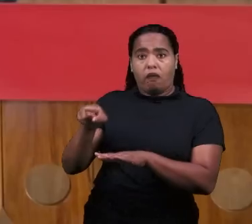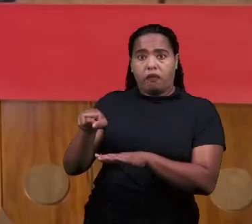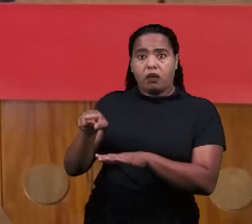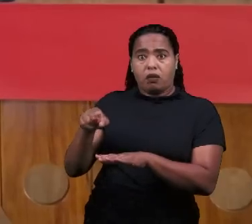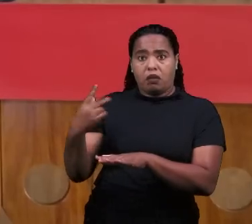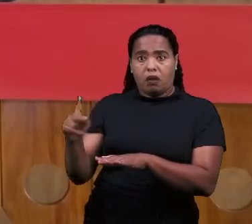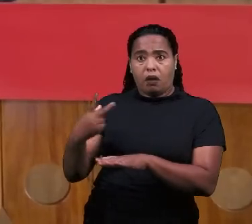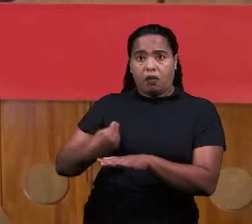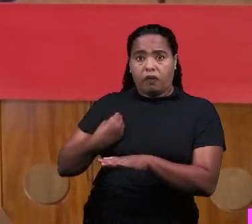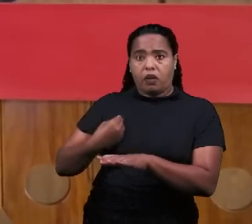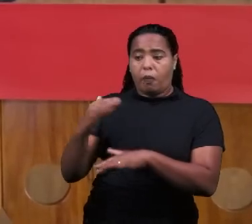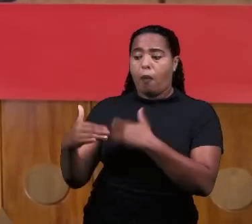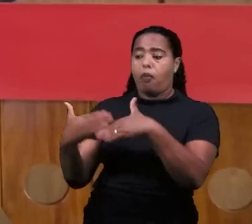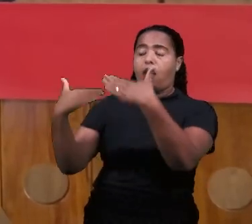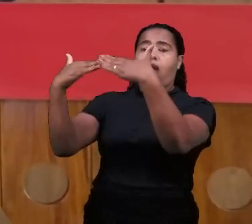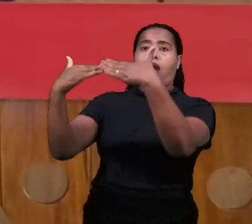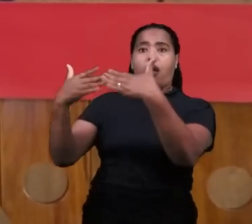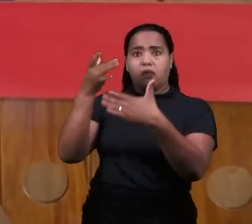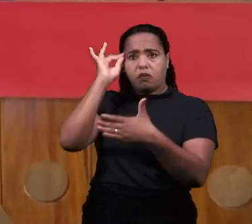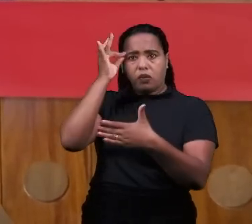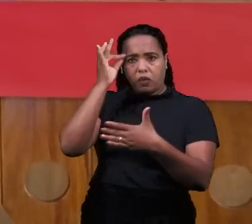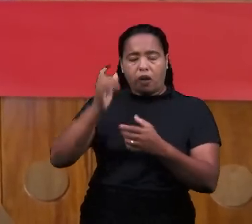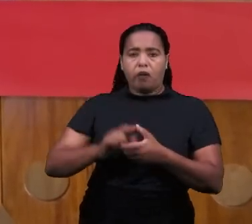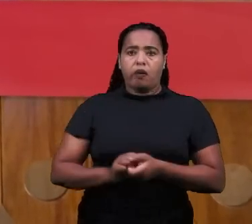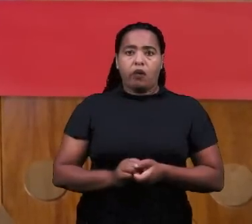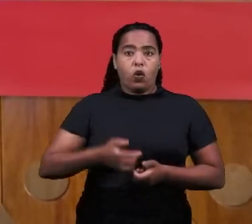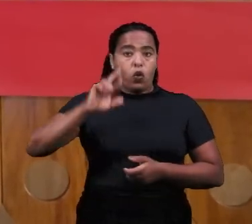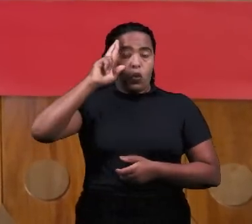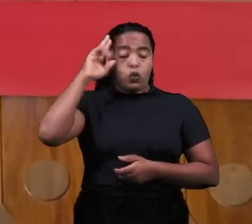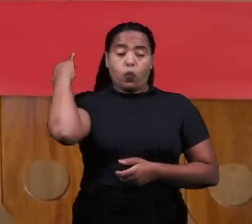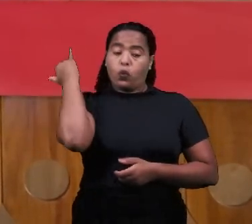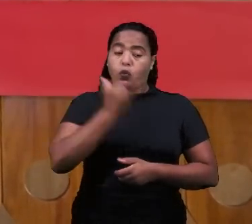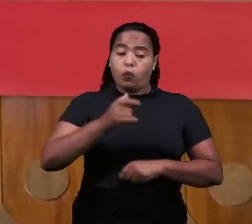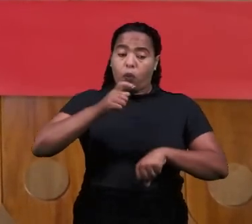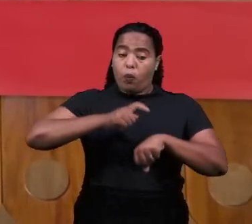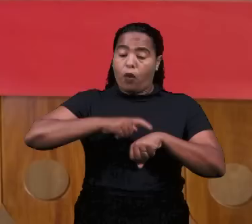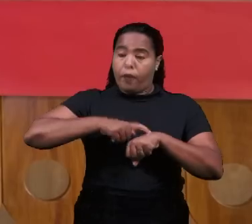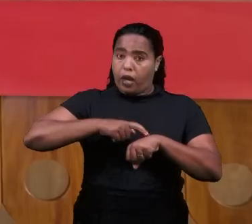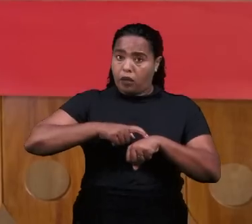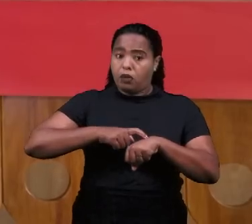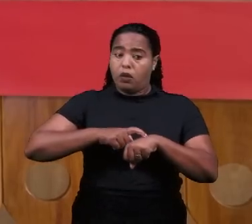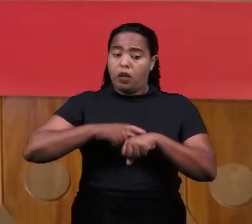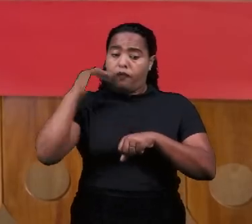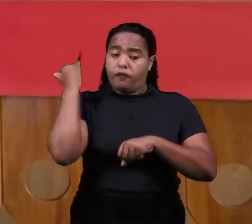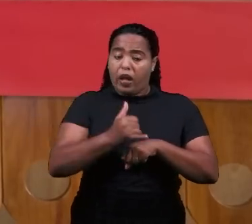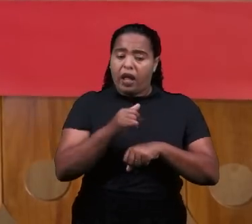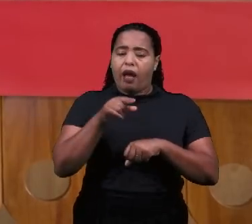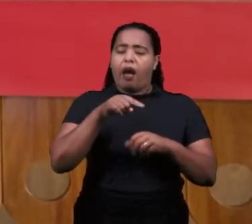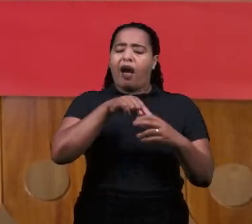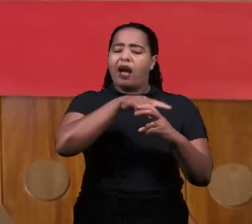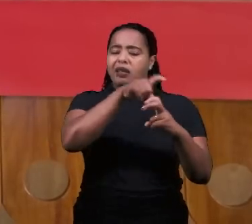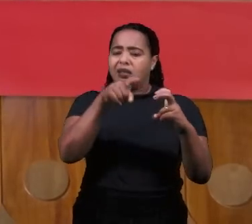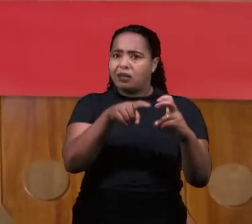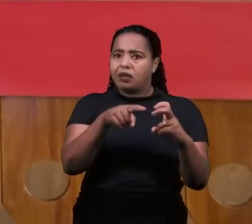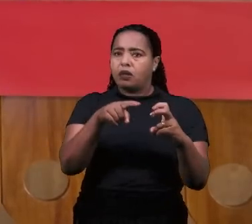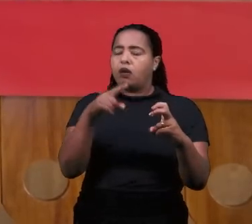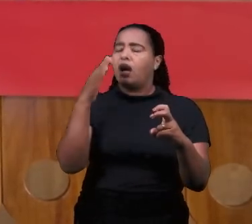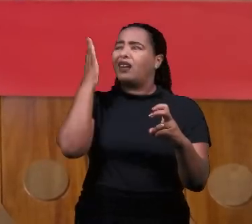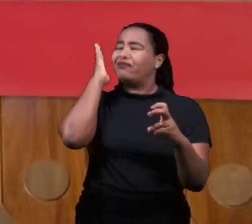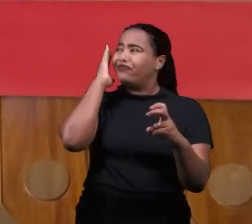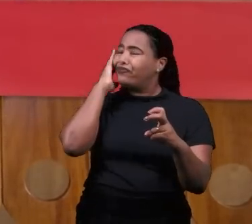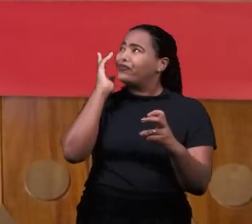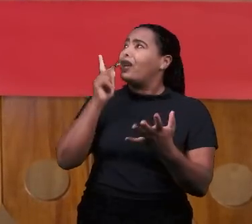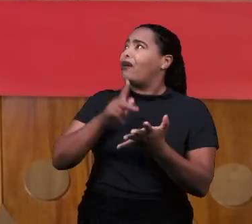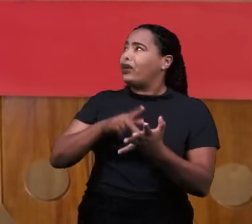atrapalhando. E o Senhor disse, quando o Senhor dava essa revelação, essas irmãs, elas reconheciam que tem feito isso realmente. E o Senhor mostrava aqui